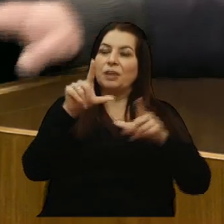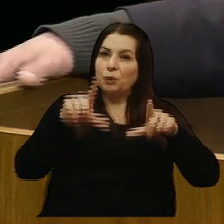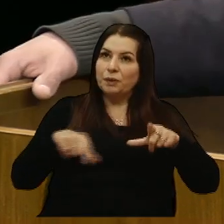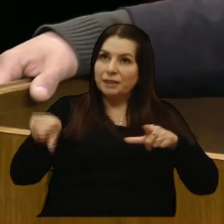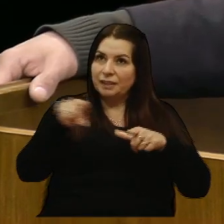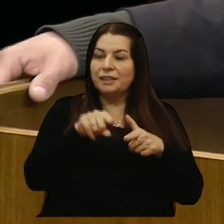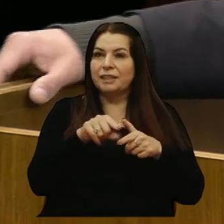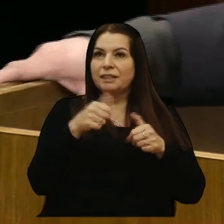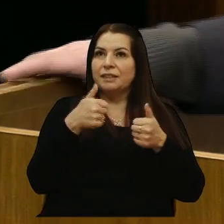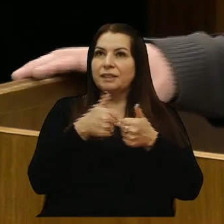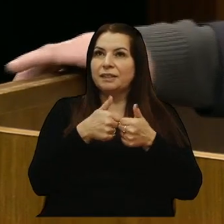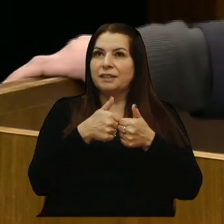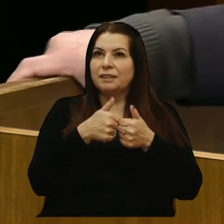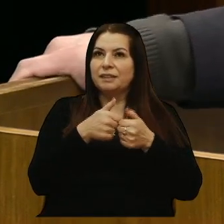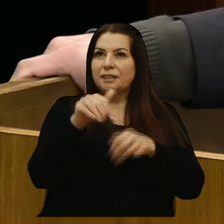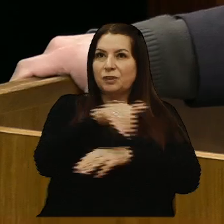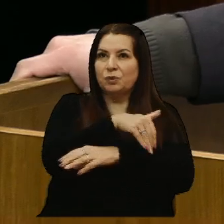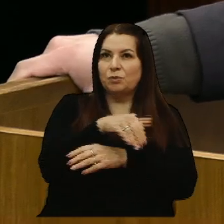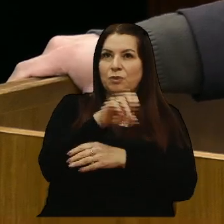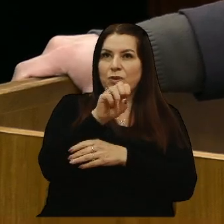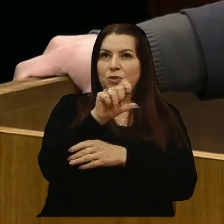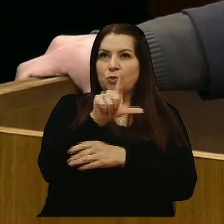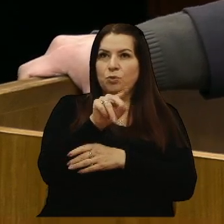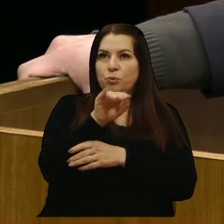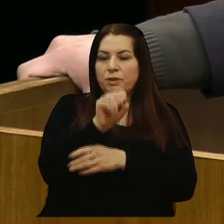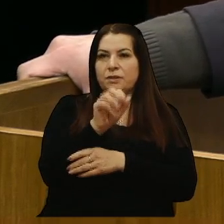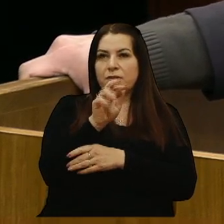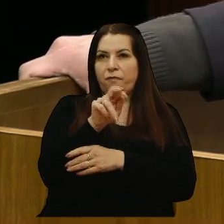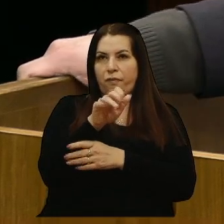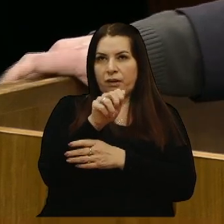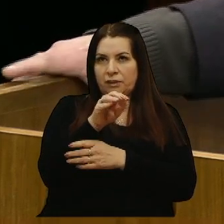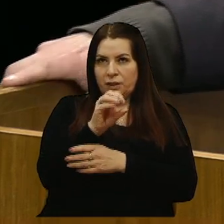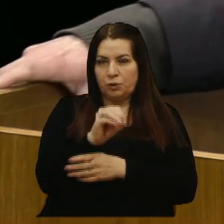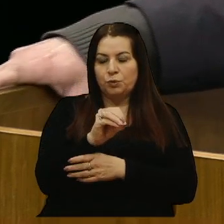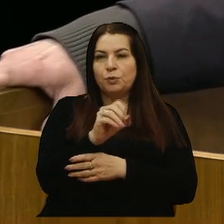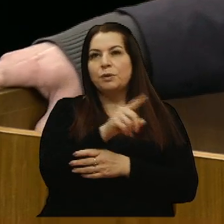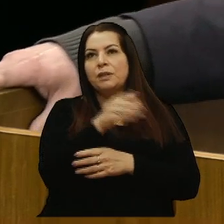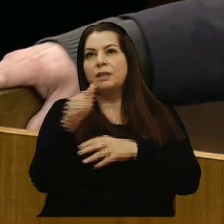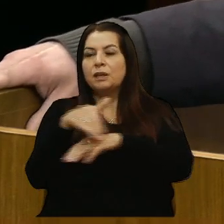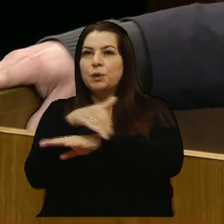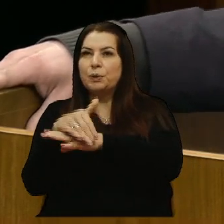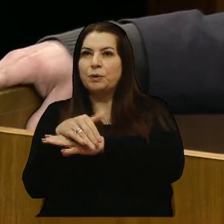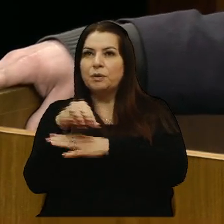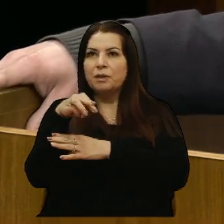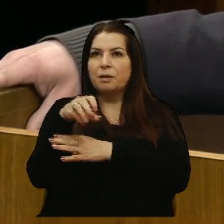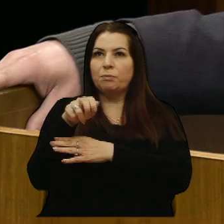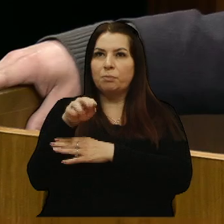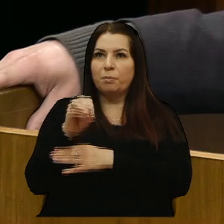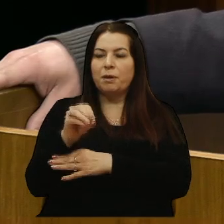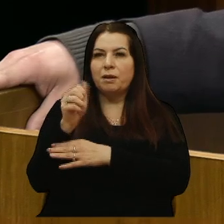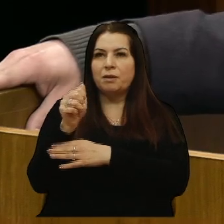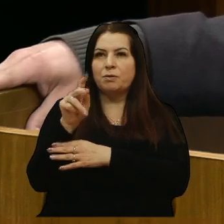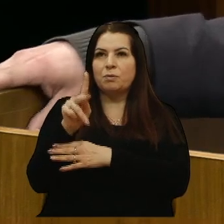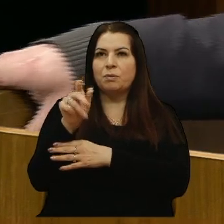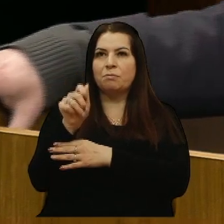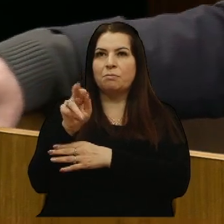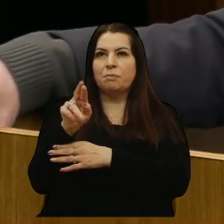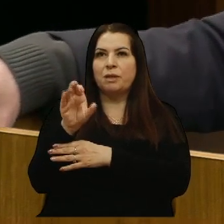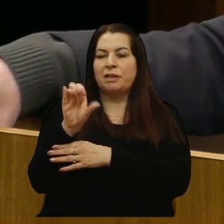localizada lá entre as ruas Luiz Fernando Zanini e a rua Mário